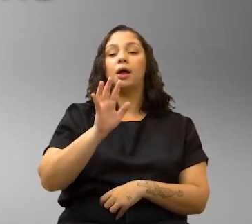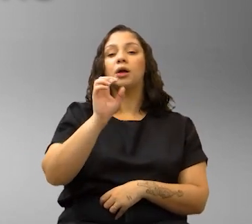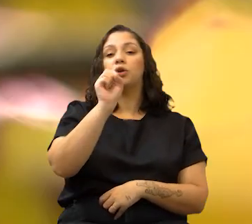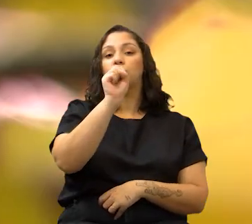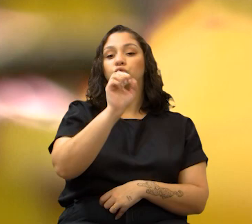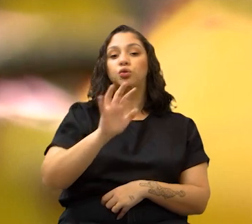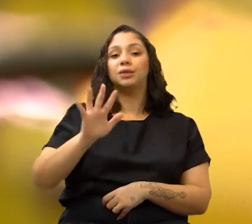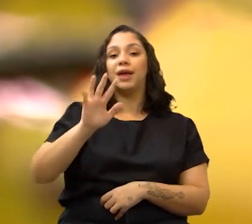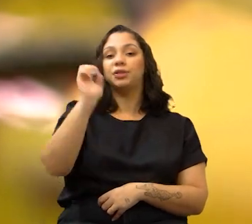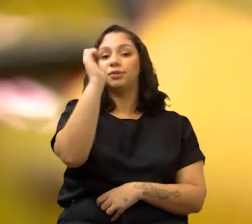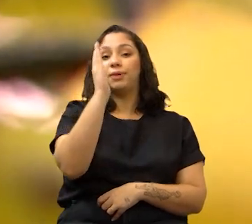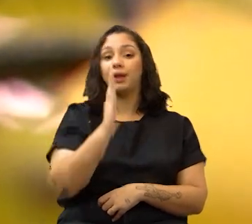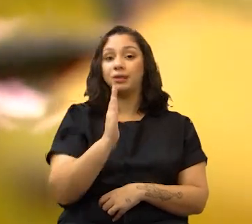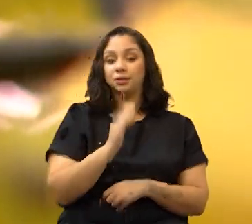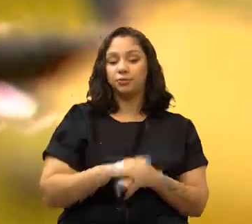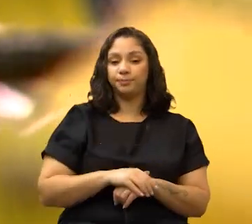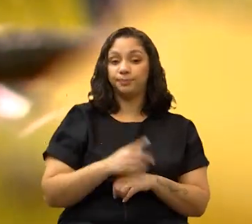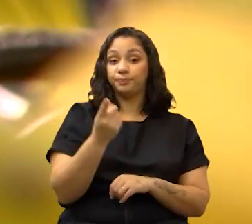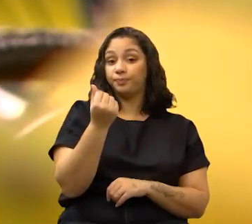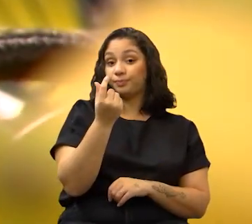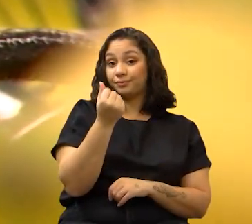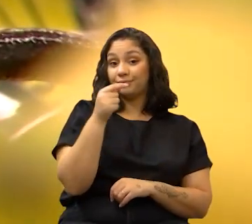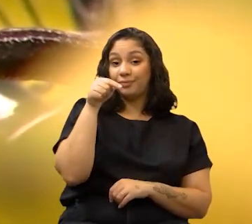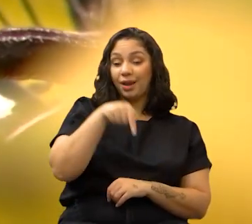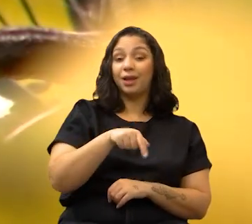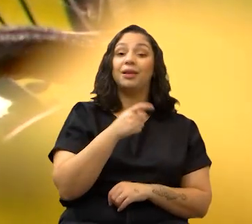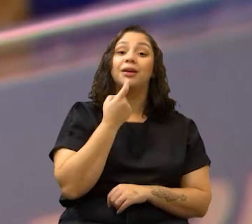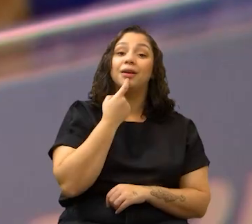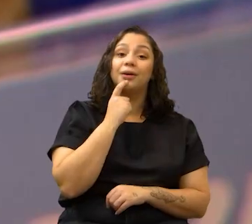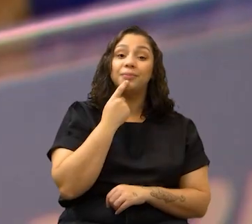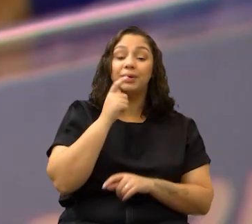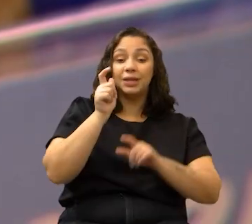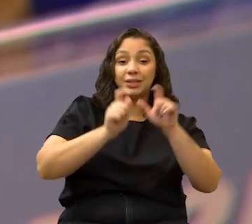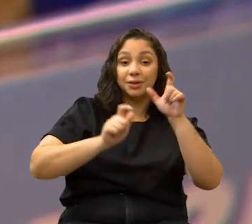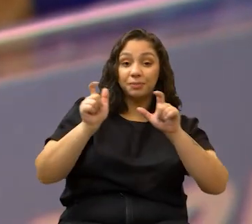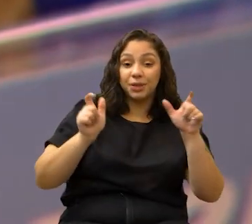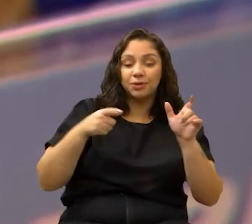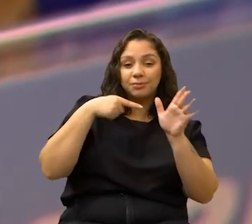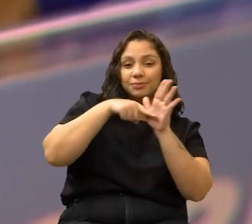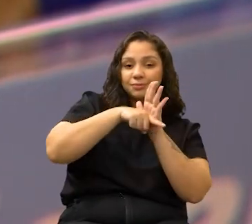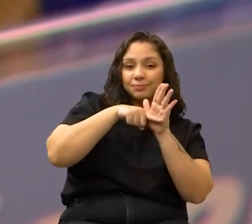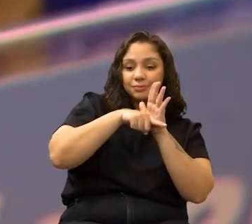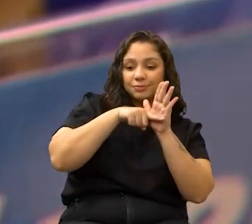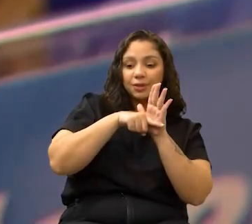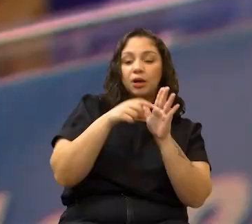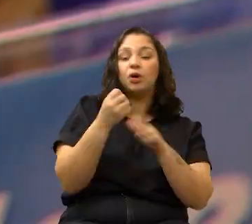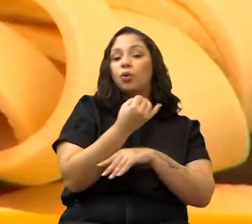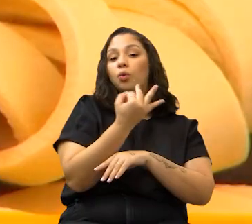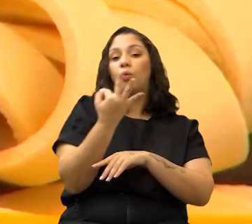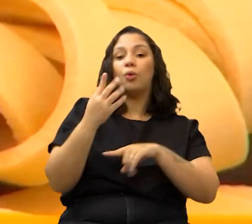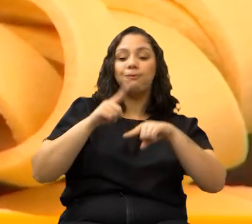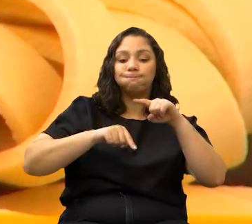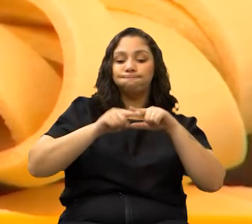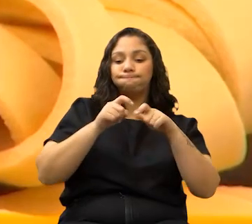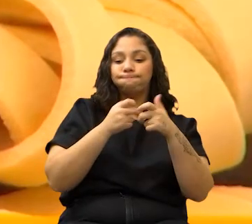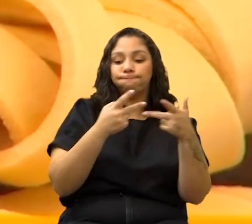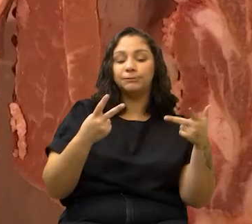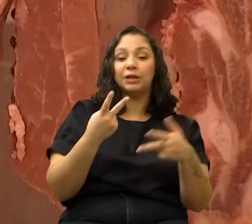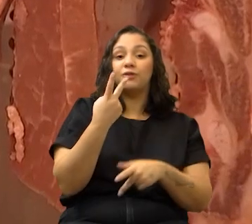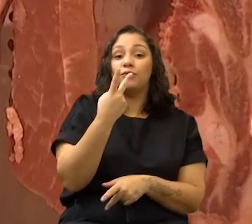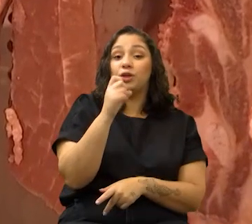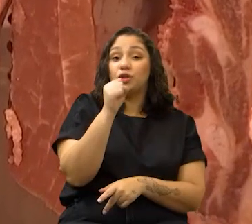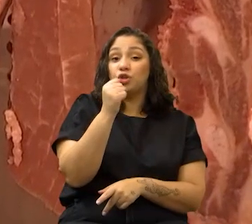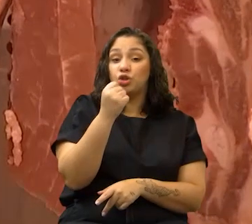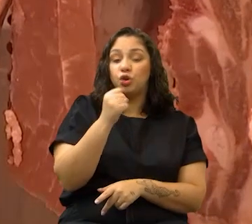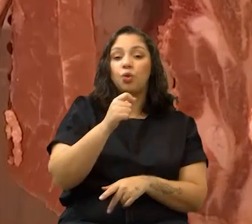Brasil. Para chegar ao valor da cesta básica em Campinas, os pesquisadores apuraram os custos dos produtos em